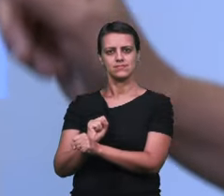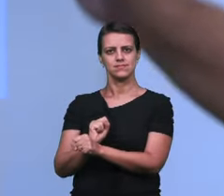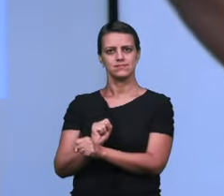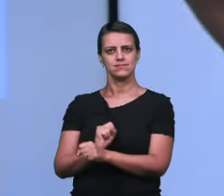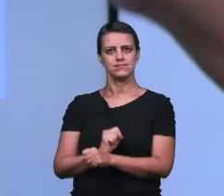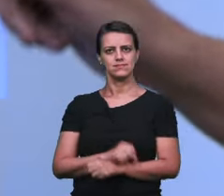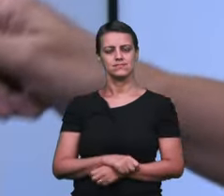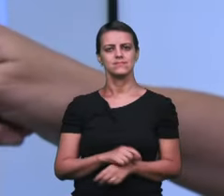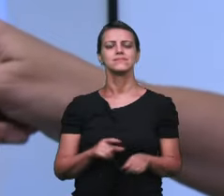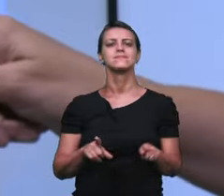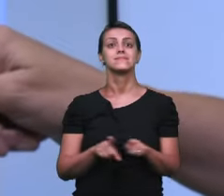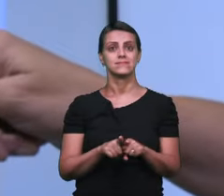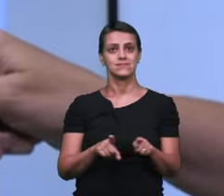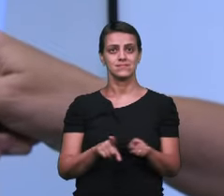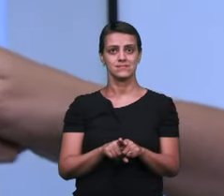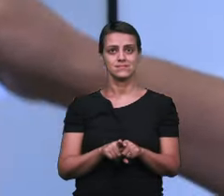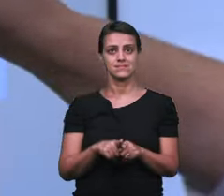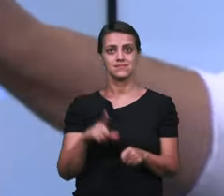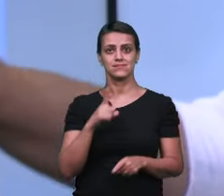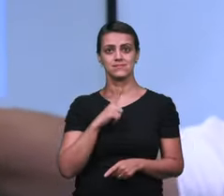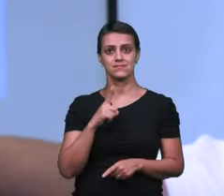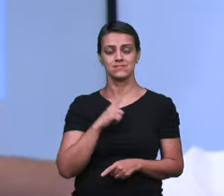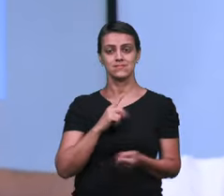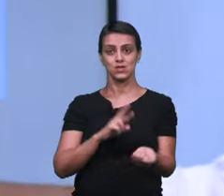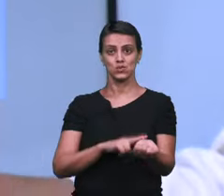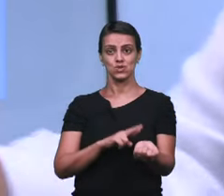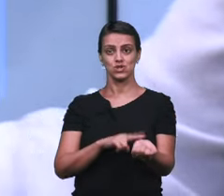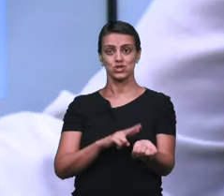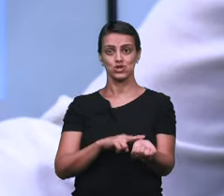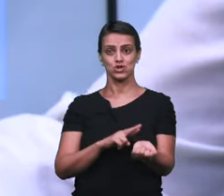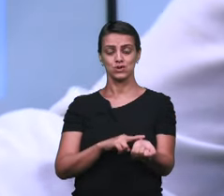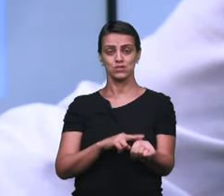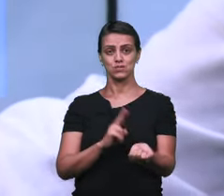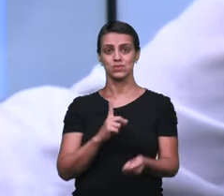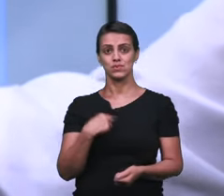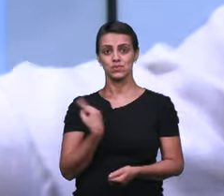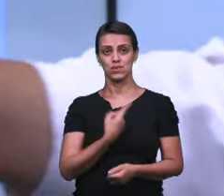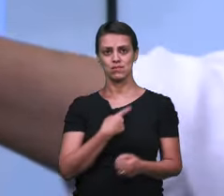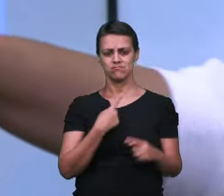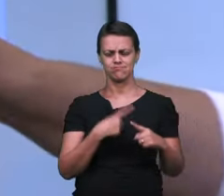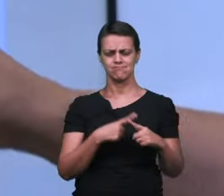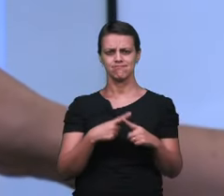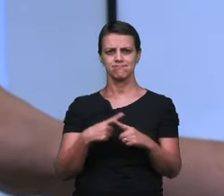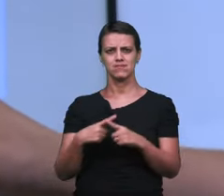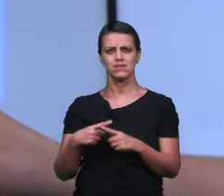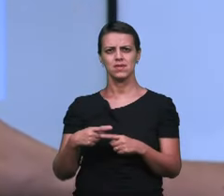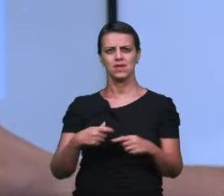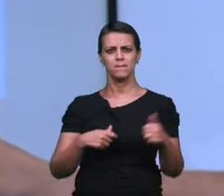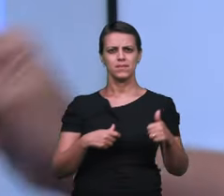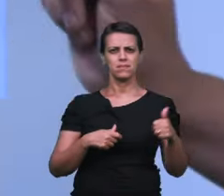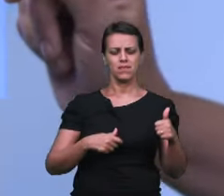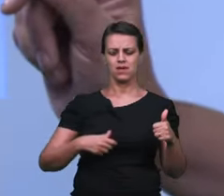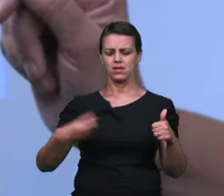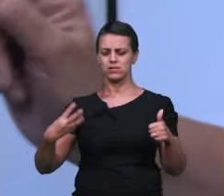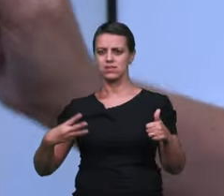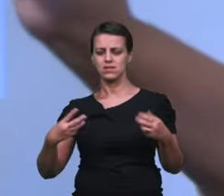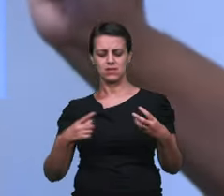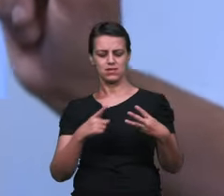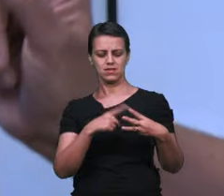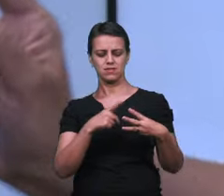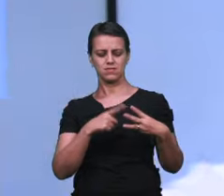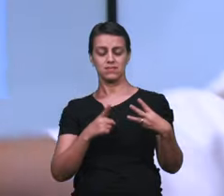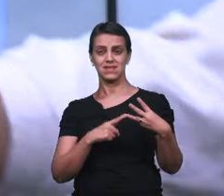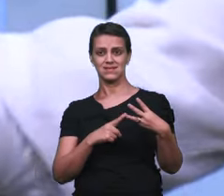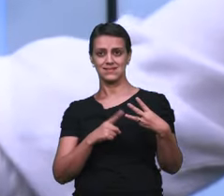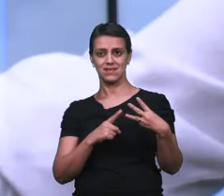Vamos ter também este ritmo, onde nós vamos tocar no primeiro e no terceiro tempo.